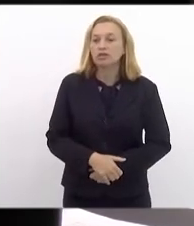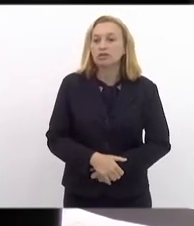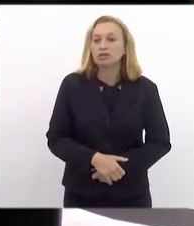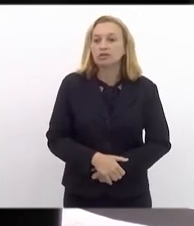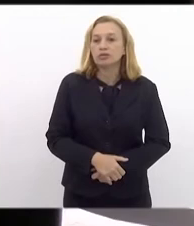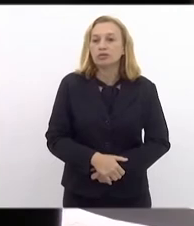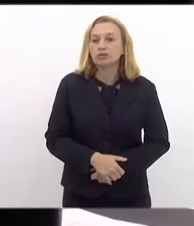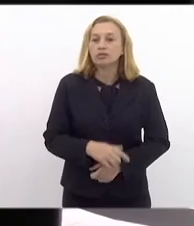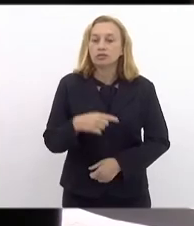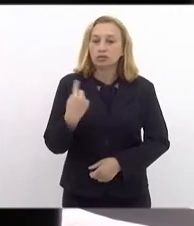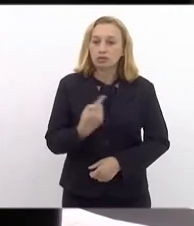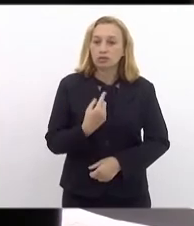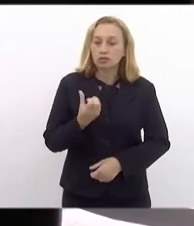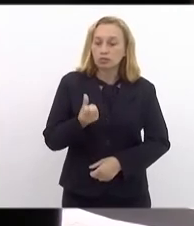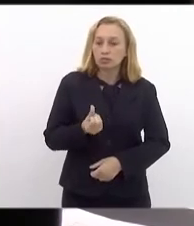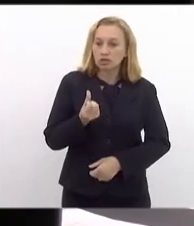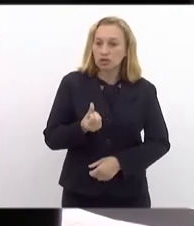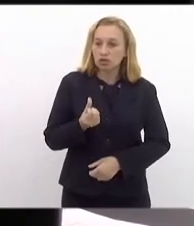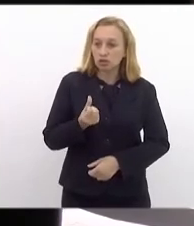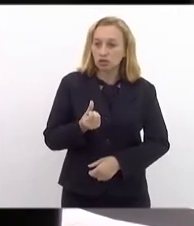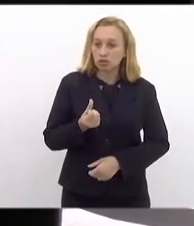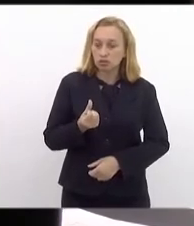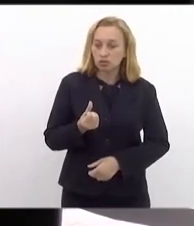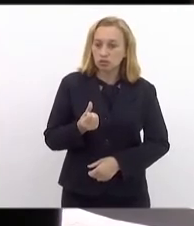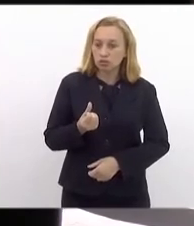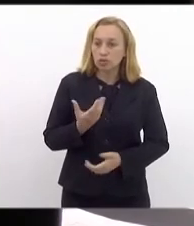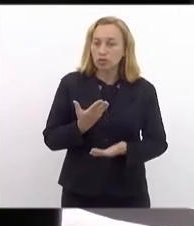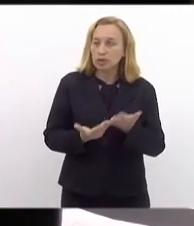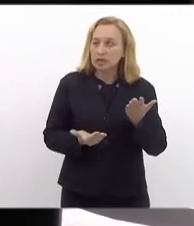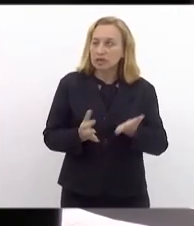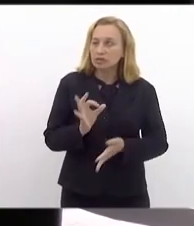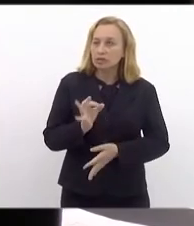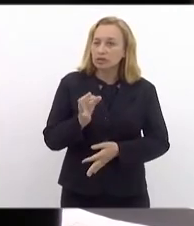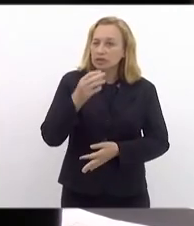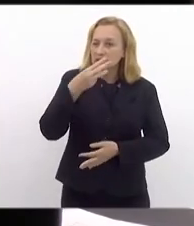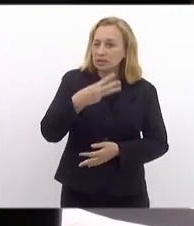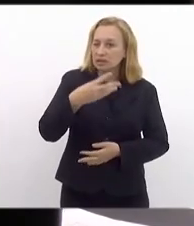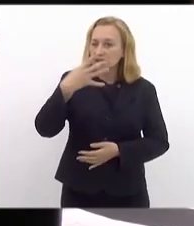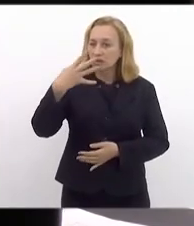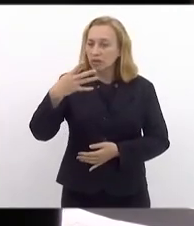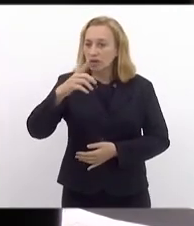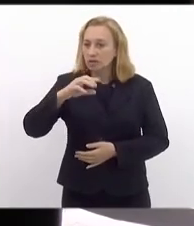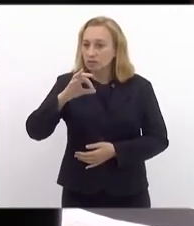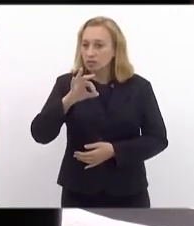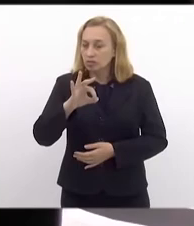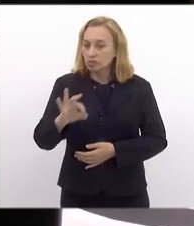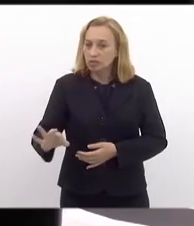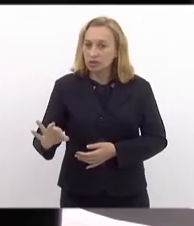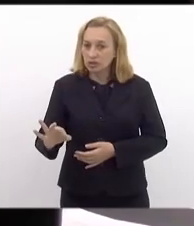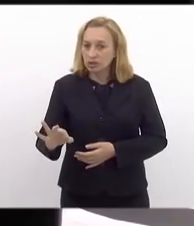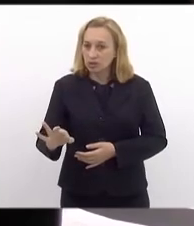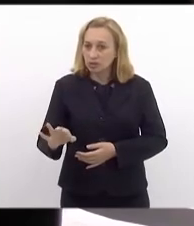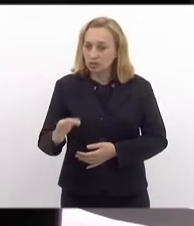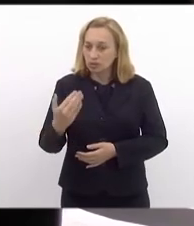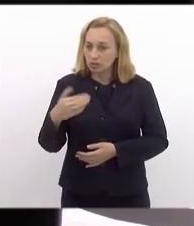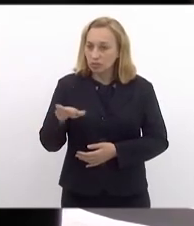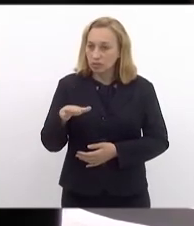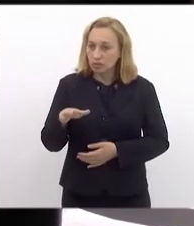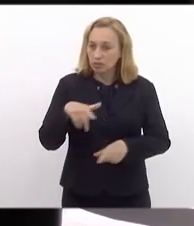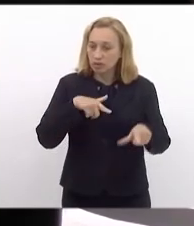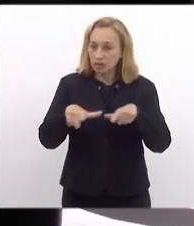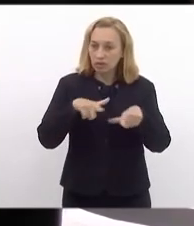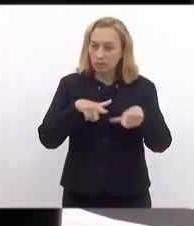Nós somos o 6º perdemos praticamente 34 e meio por cento de